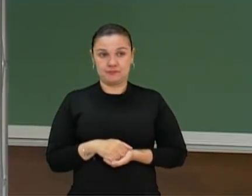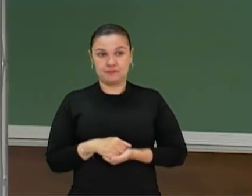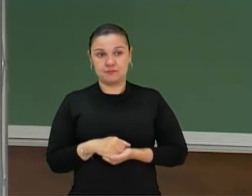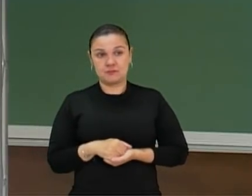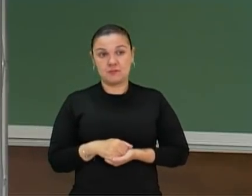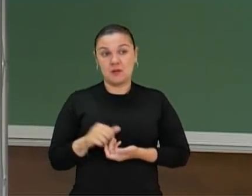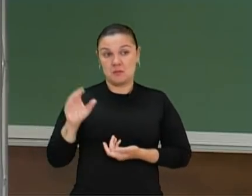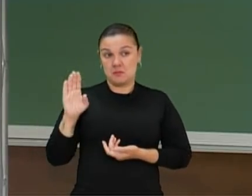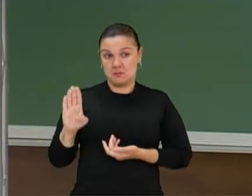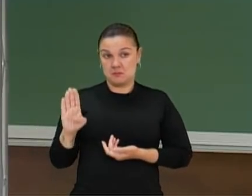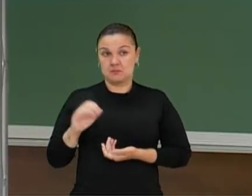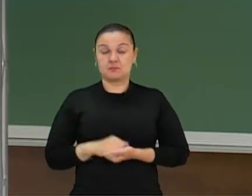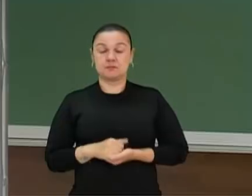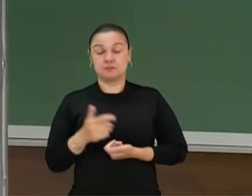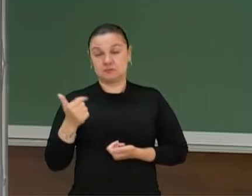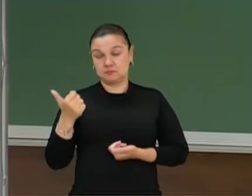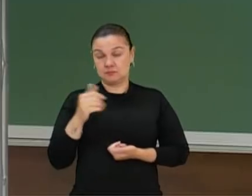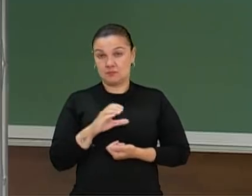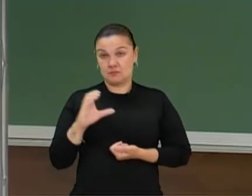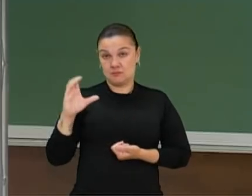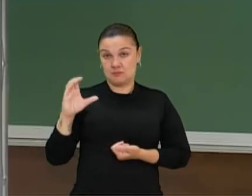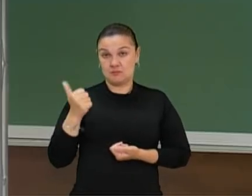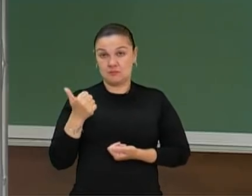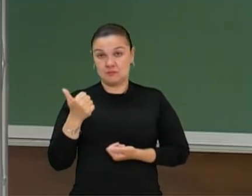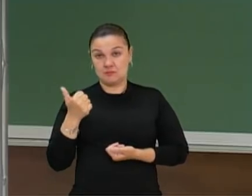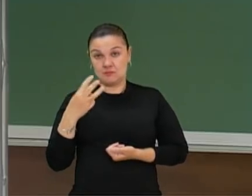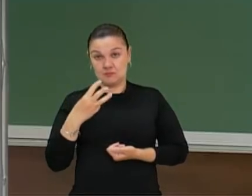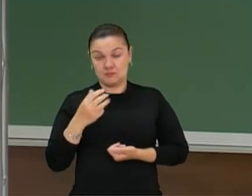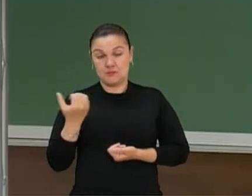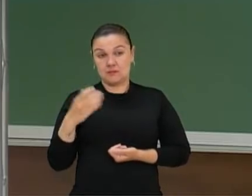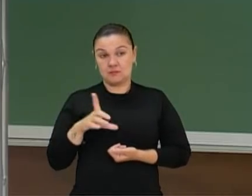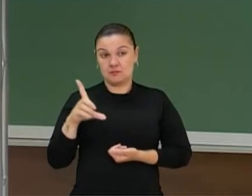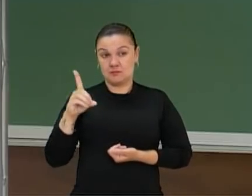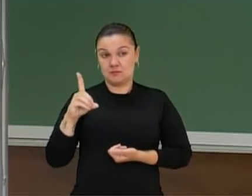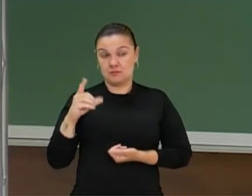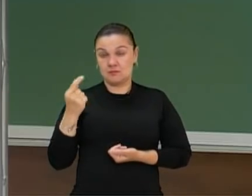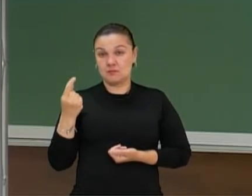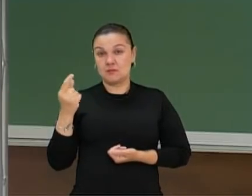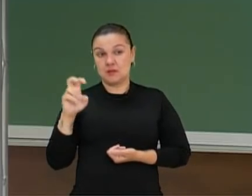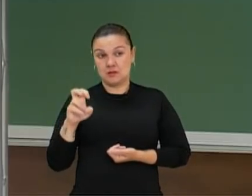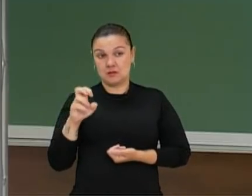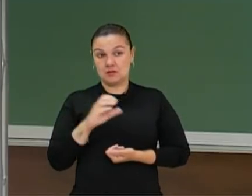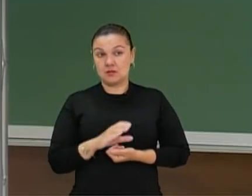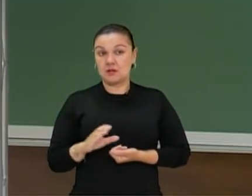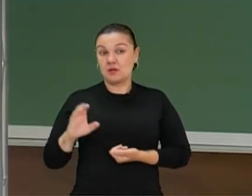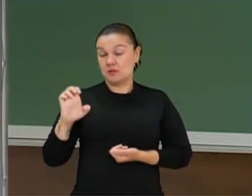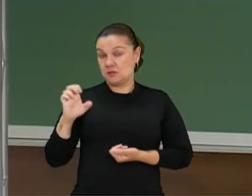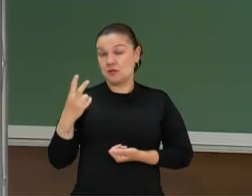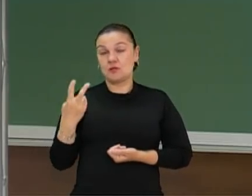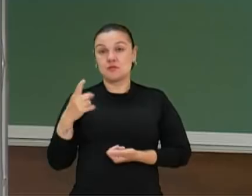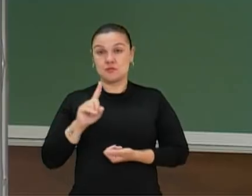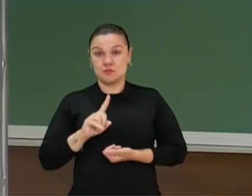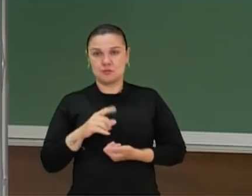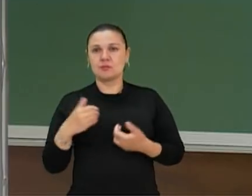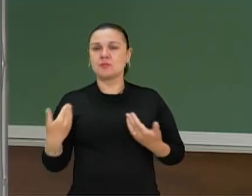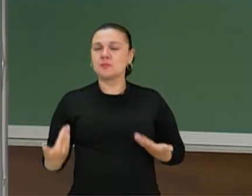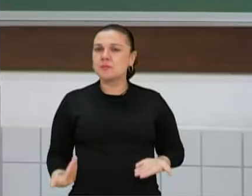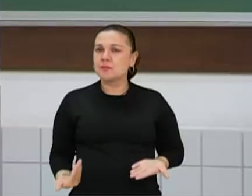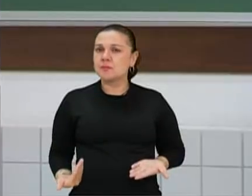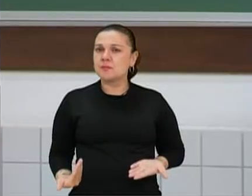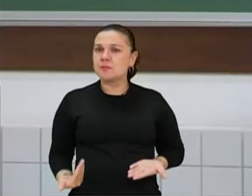Letra A, 9. Letra B, 12. Letra C, 13. Letra D, 15. Ou letra E, 21? E